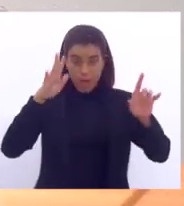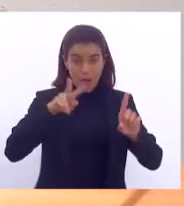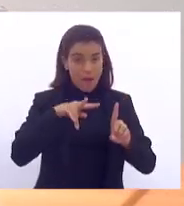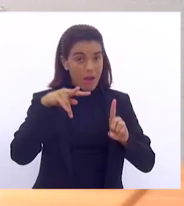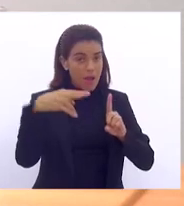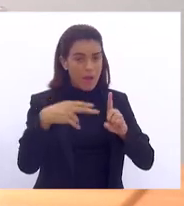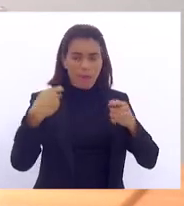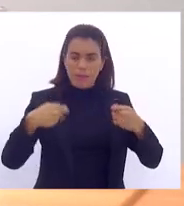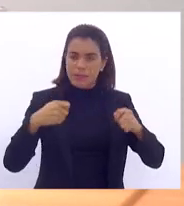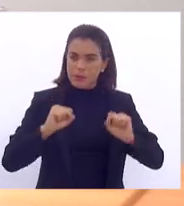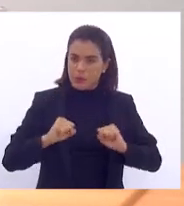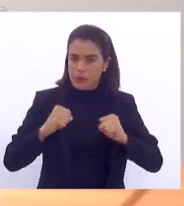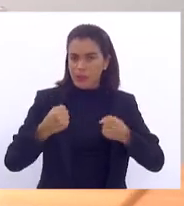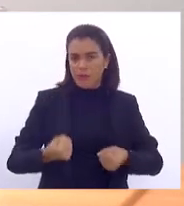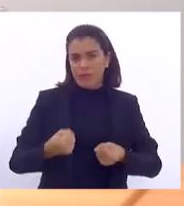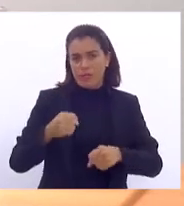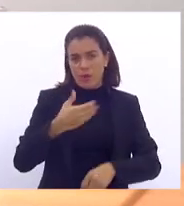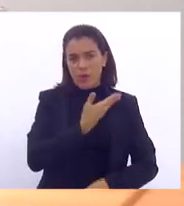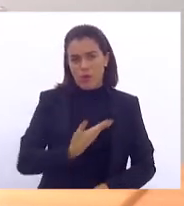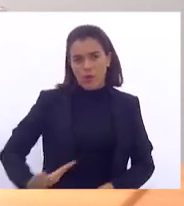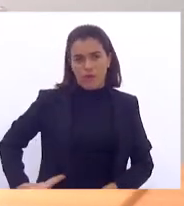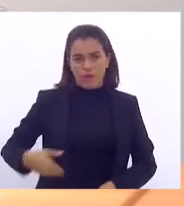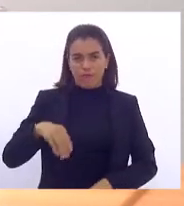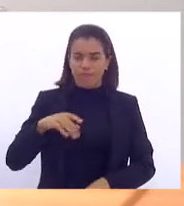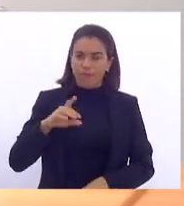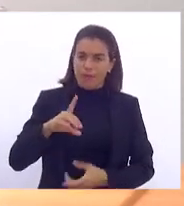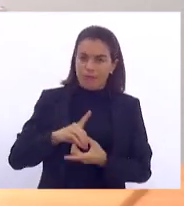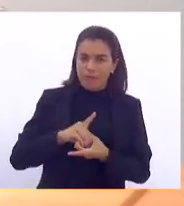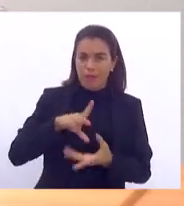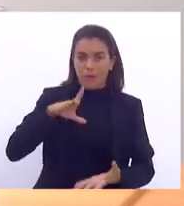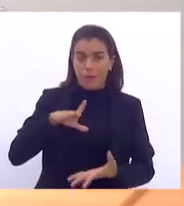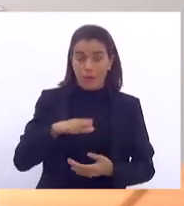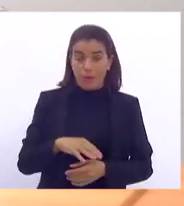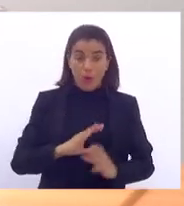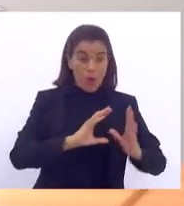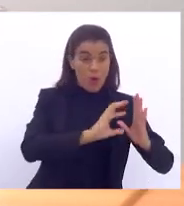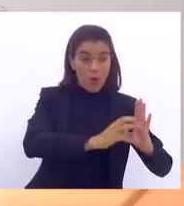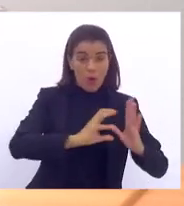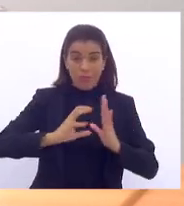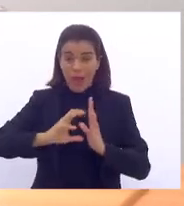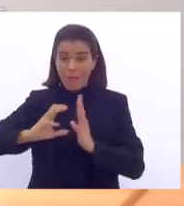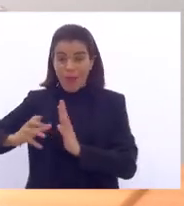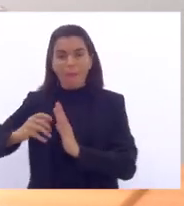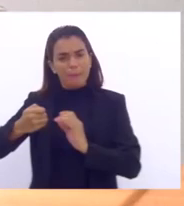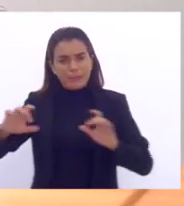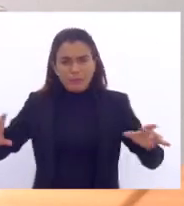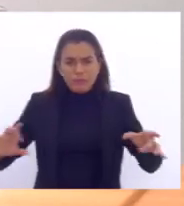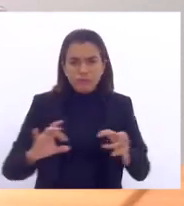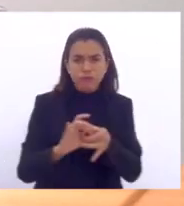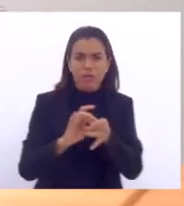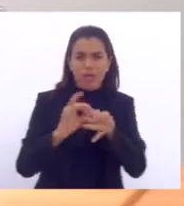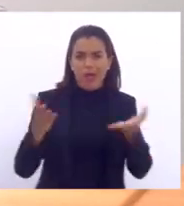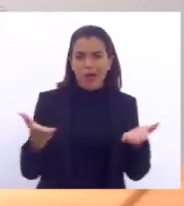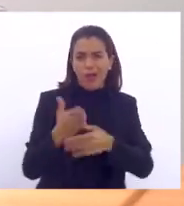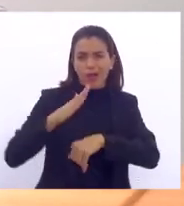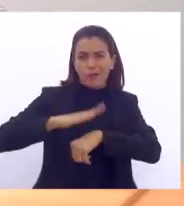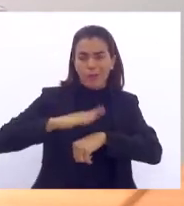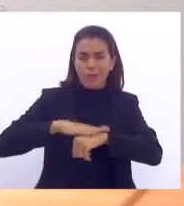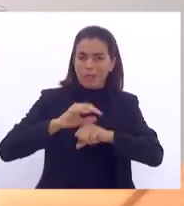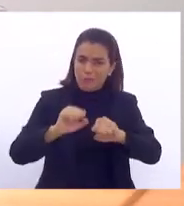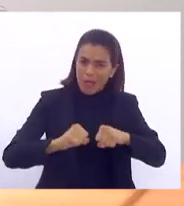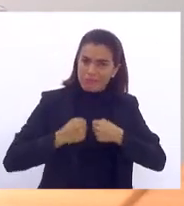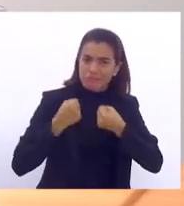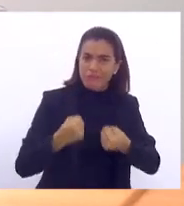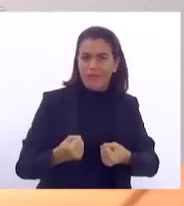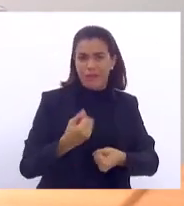defender o estado democrático direito com unhas e dentes os políticos precisa se unir neste momento para defender o